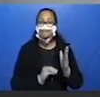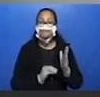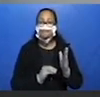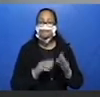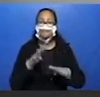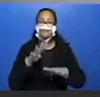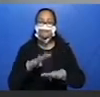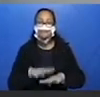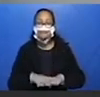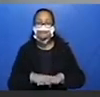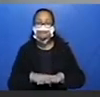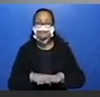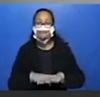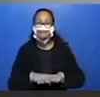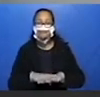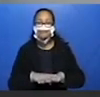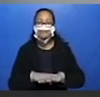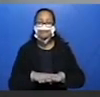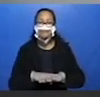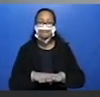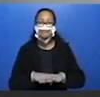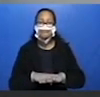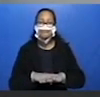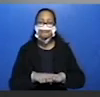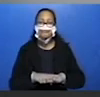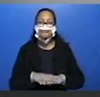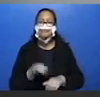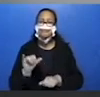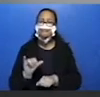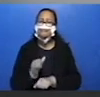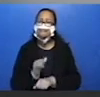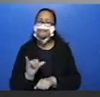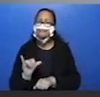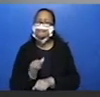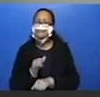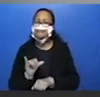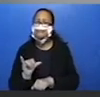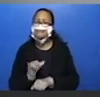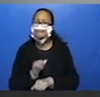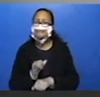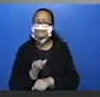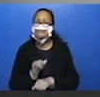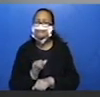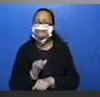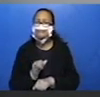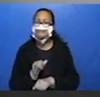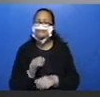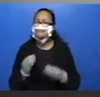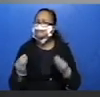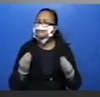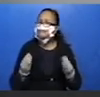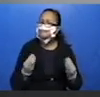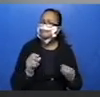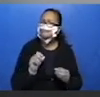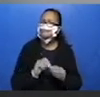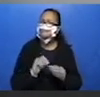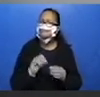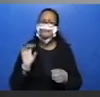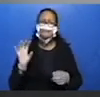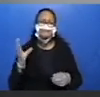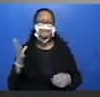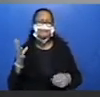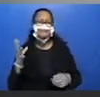basicamente, ele trabalha muito as estratégias, modos de fazer, de resolver. Olha